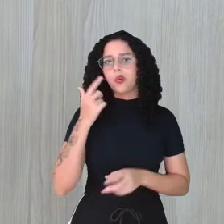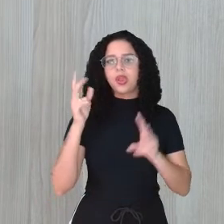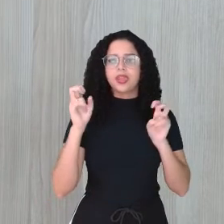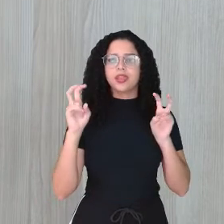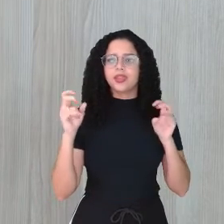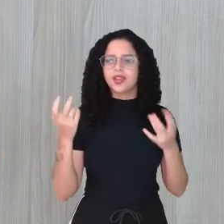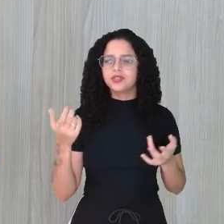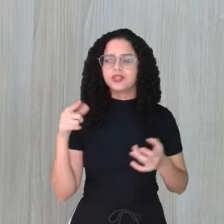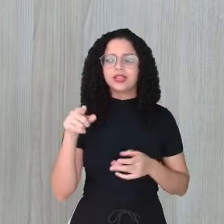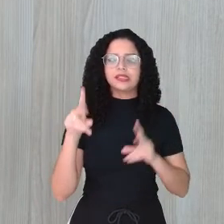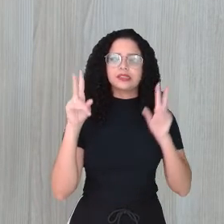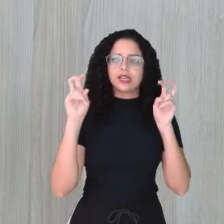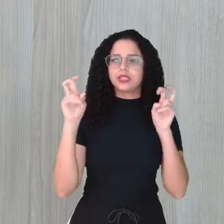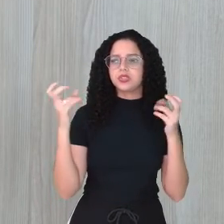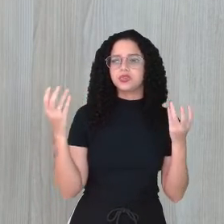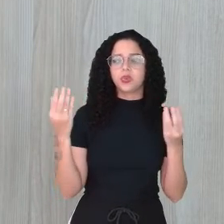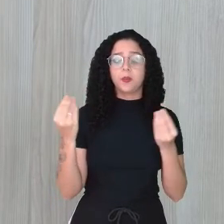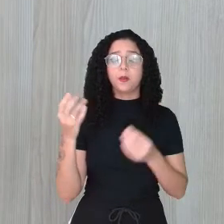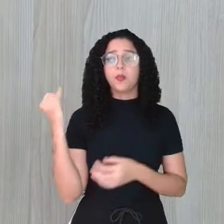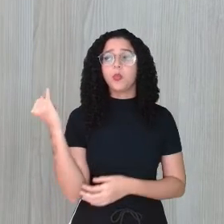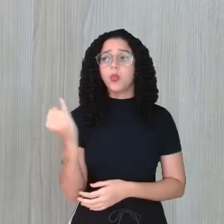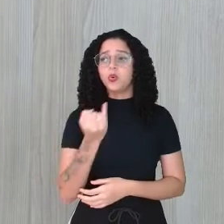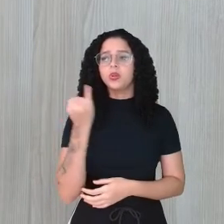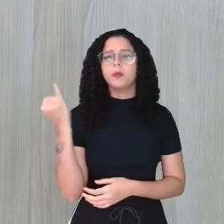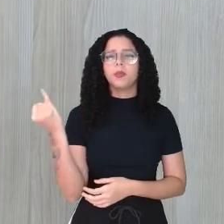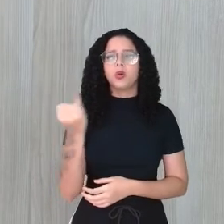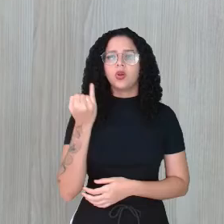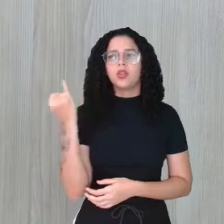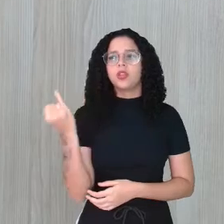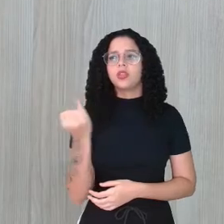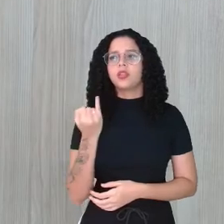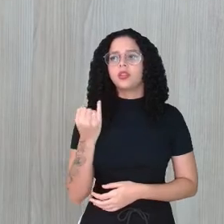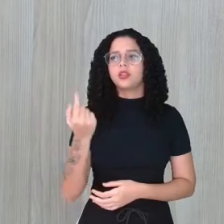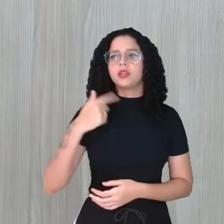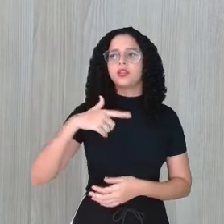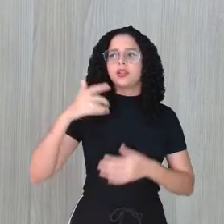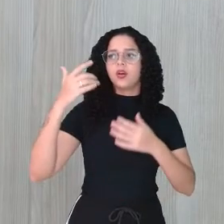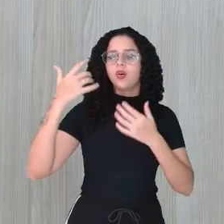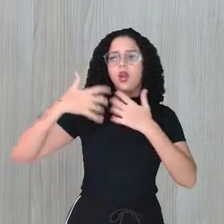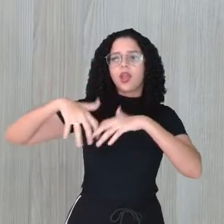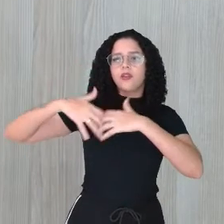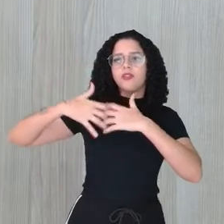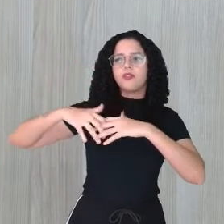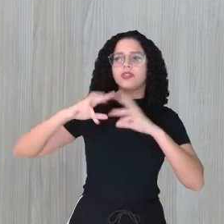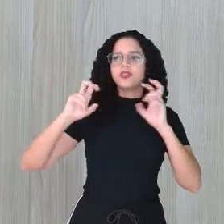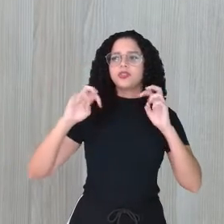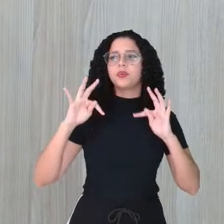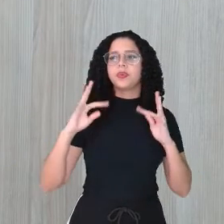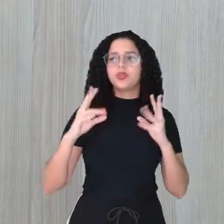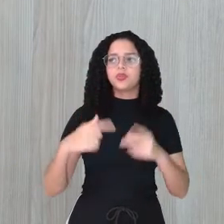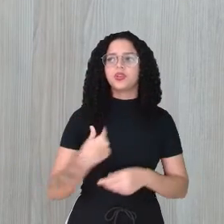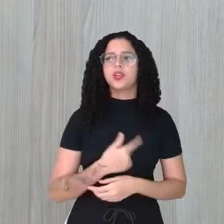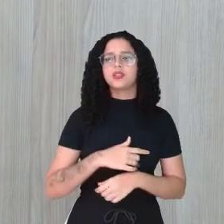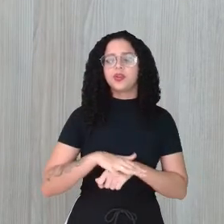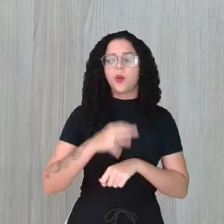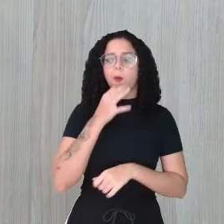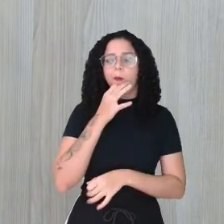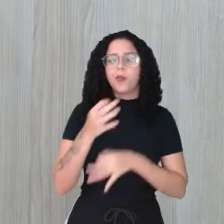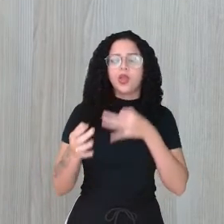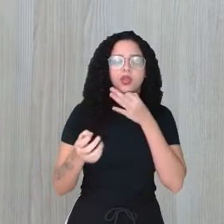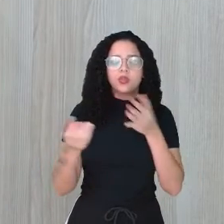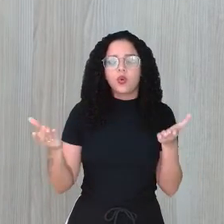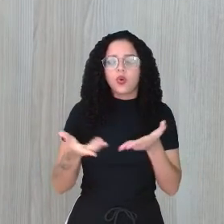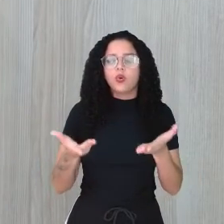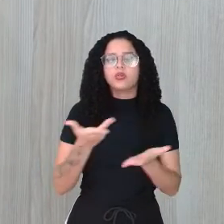assunto, né? Esse assunto muito importante. Então, reflitam aí, né, sobre tudo isso que a gente falou aqui hoje na aula da